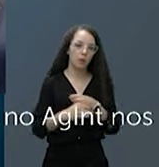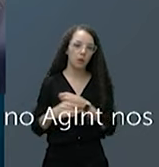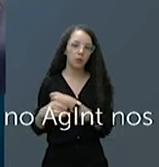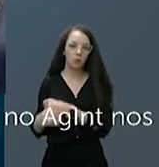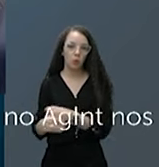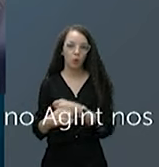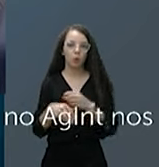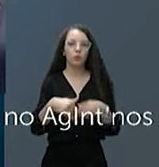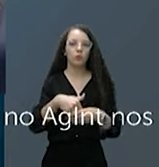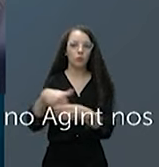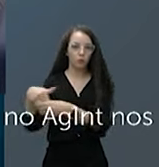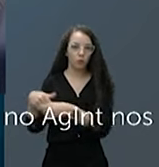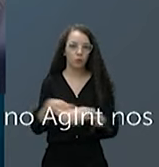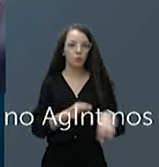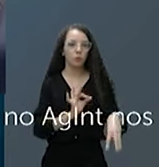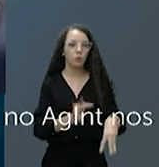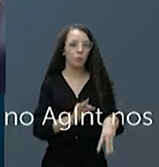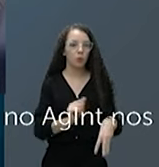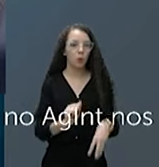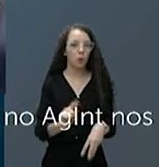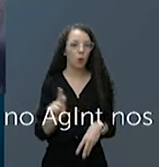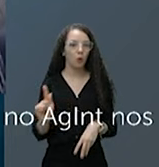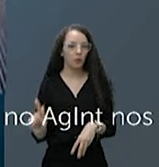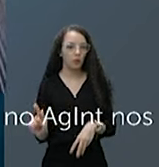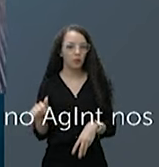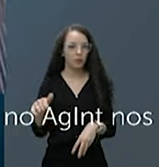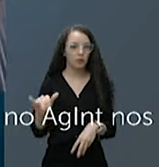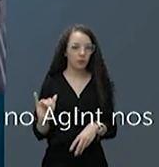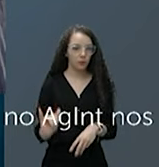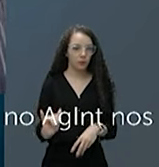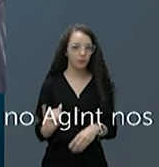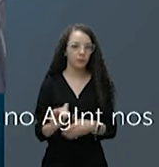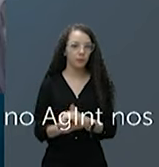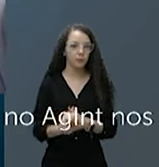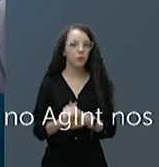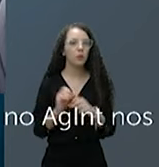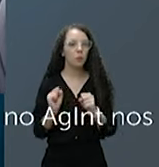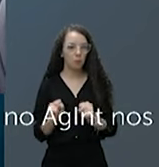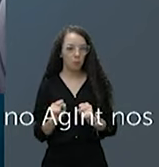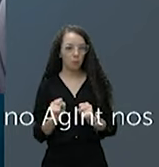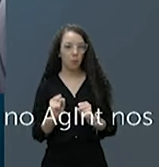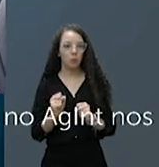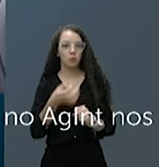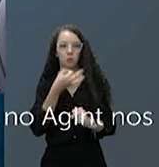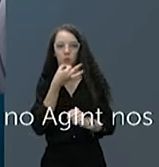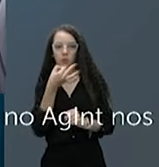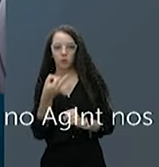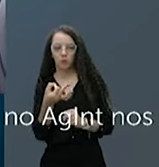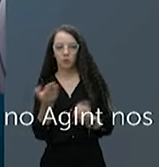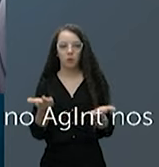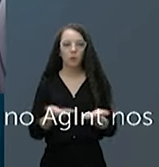que o ministro Og vai se pronunciar, o ministro Og se pronuncia, então,